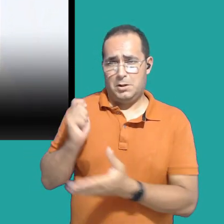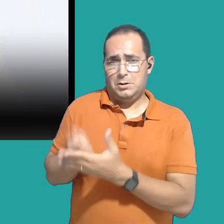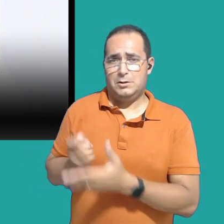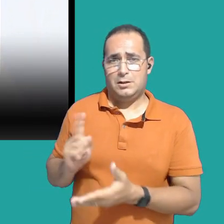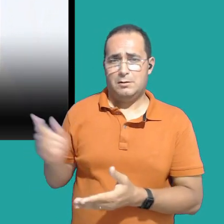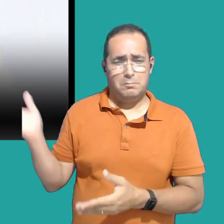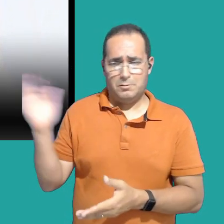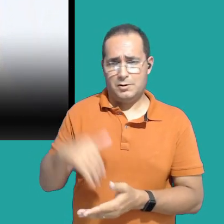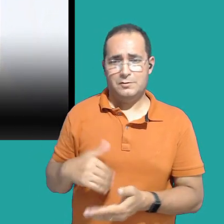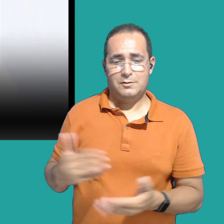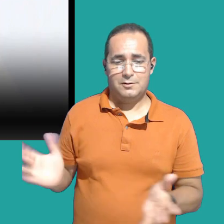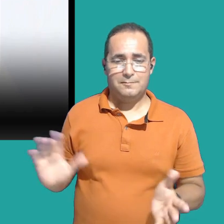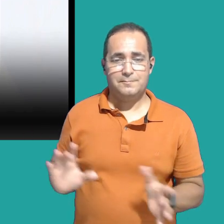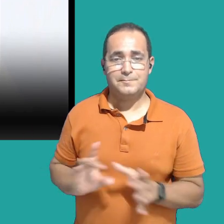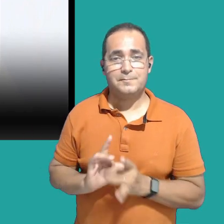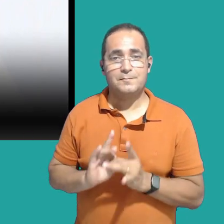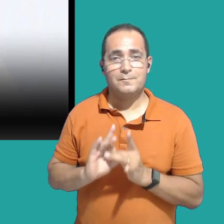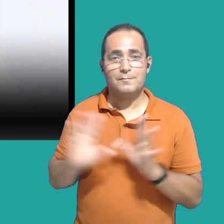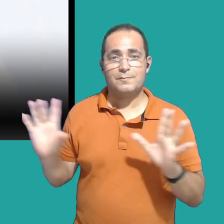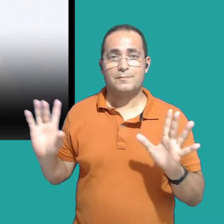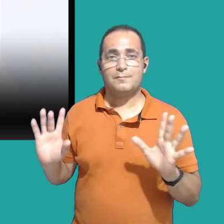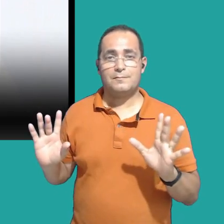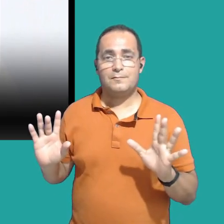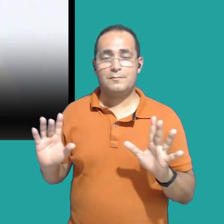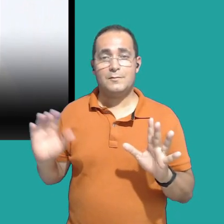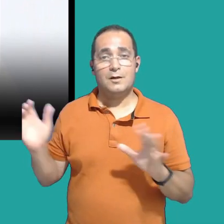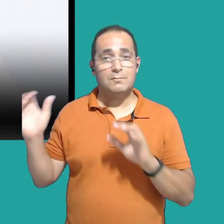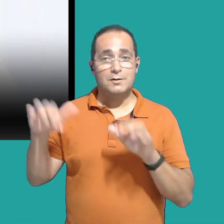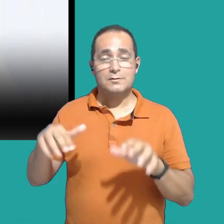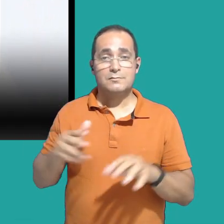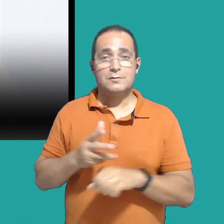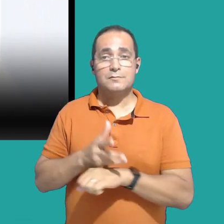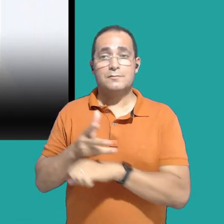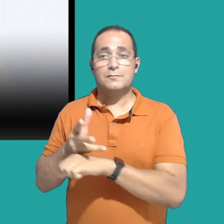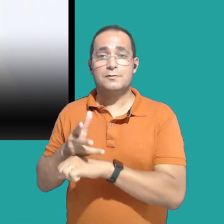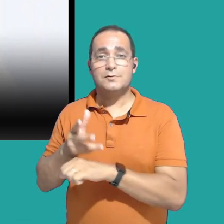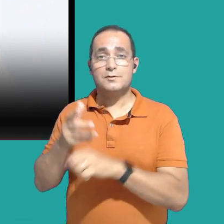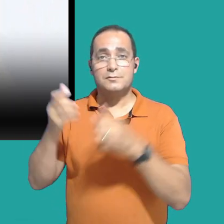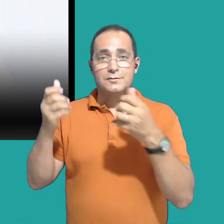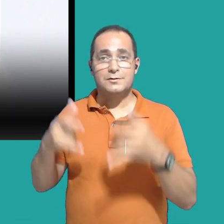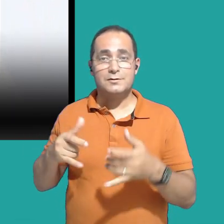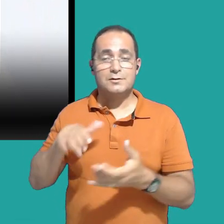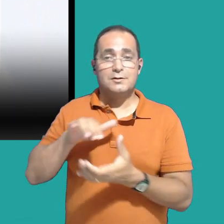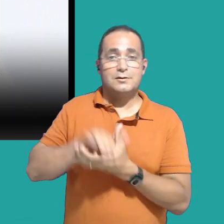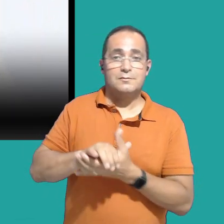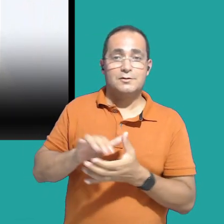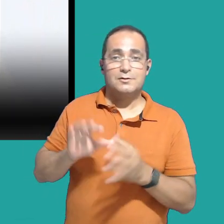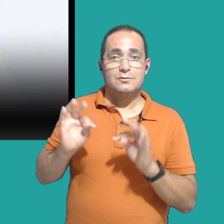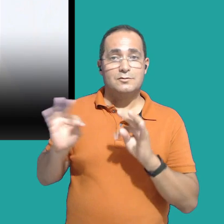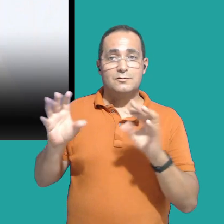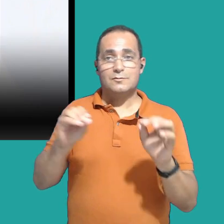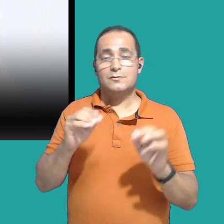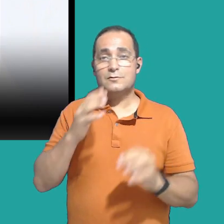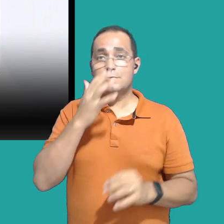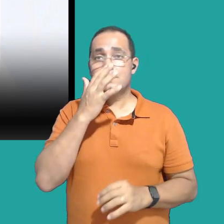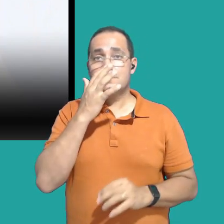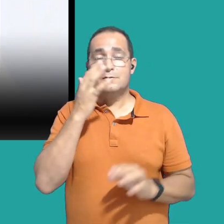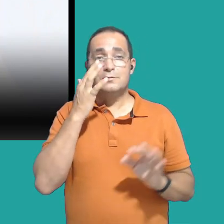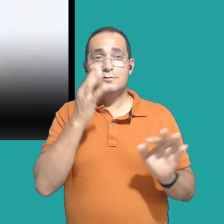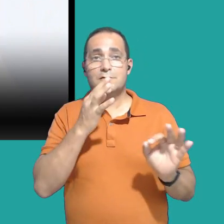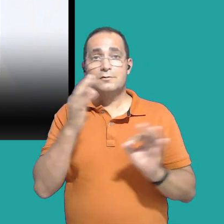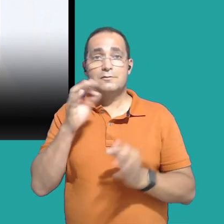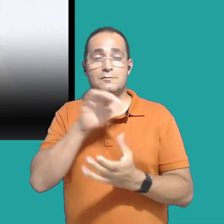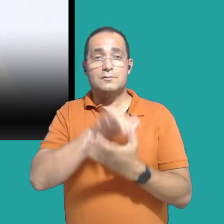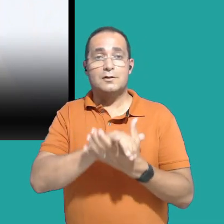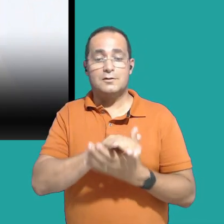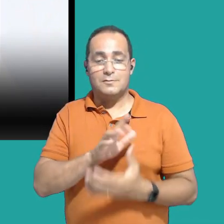disse, não, tudo bem, né? A menina já não tá pagando nada, né? Pode vir aqui com quem quiser. Aí acabou que eles fizeram uma propaganda lá, falando sobre o casamento,